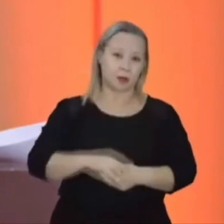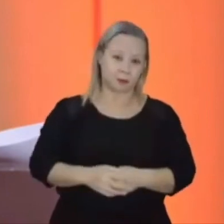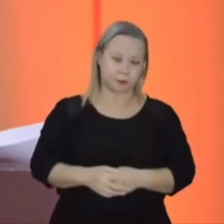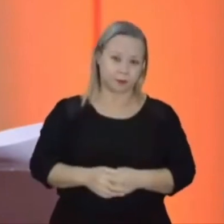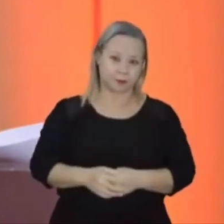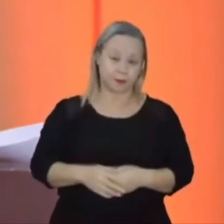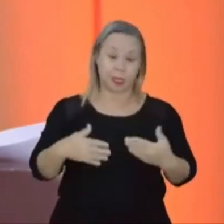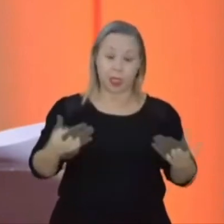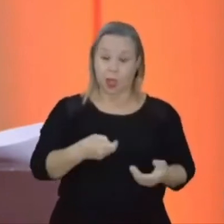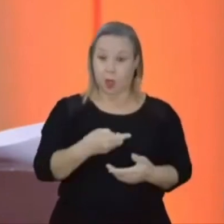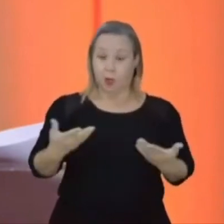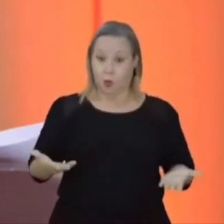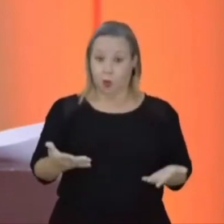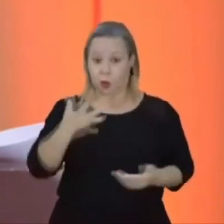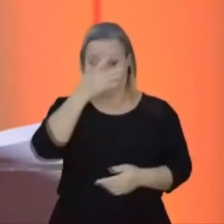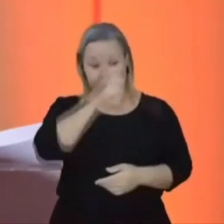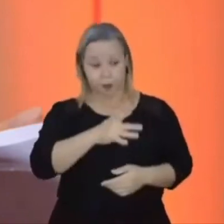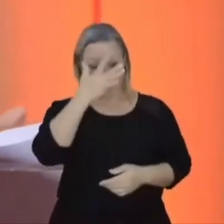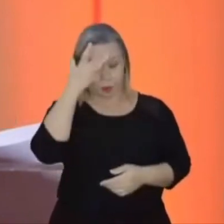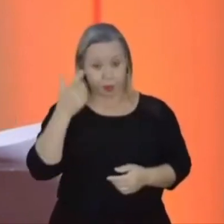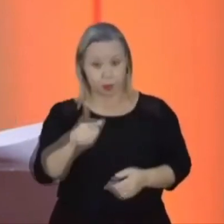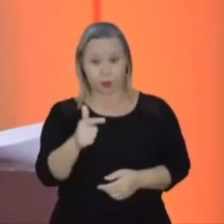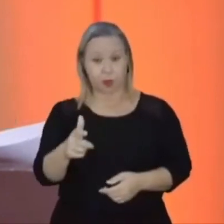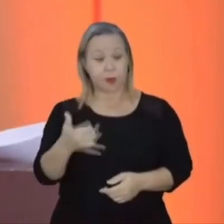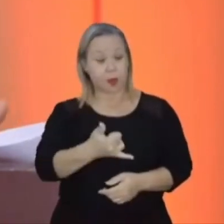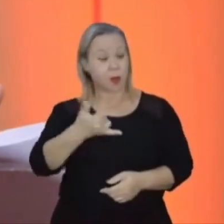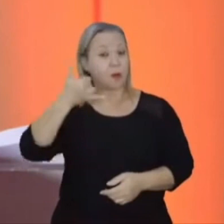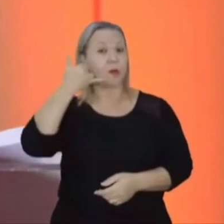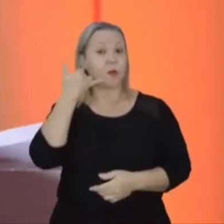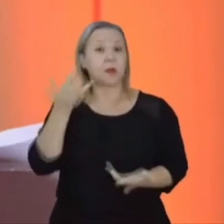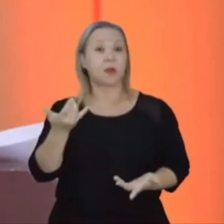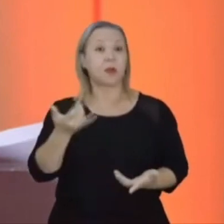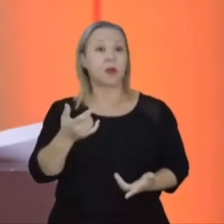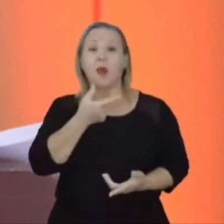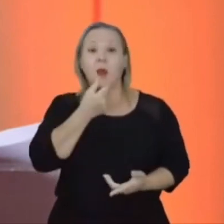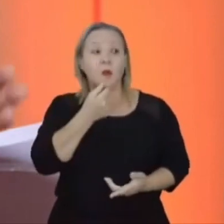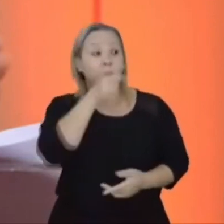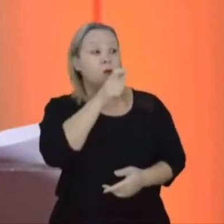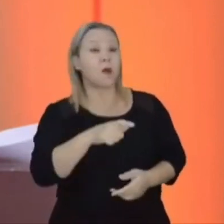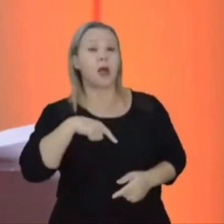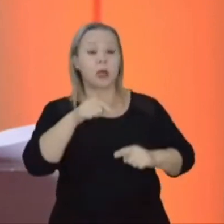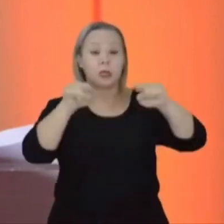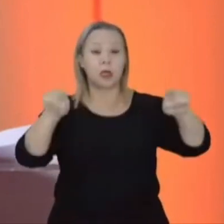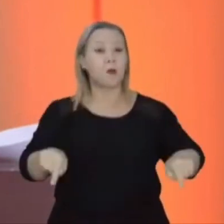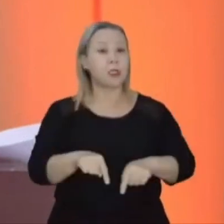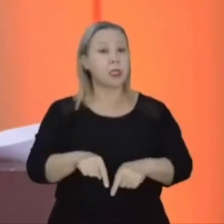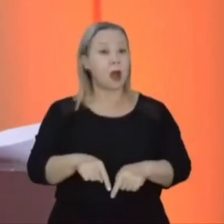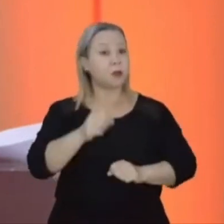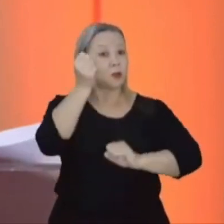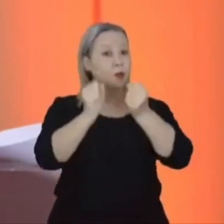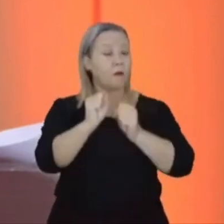pegar alguém, pegar o telefone e ligar, o cara tem uma fábrica. Que estupidez que é essa? Que brincadeira que é essa? Eles chamam